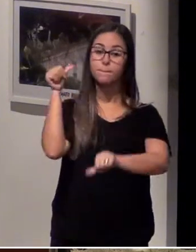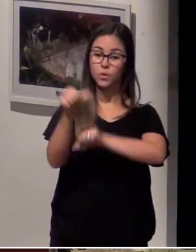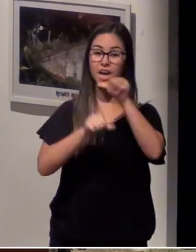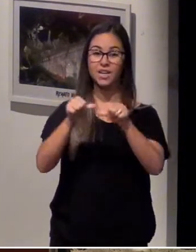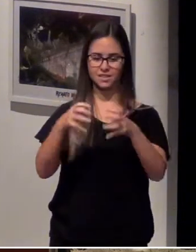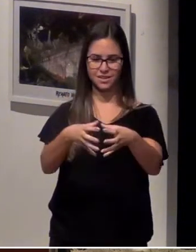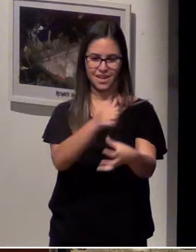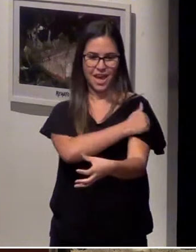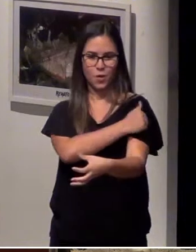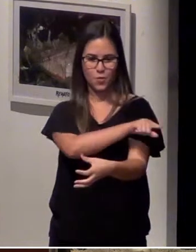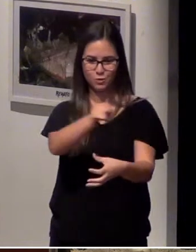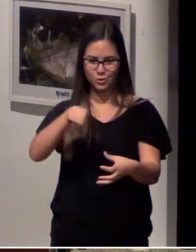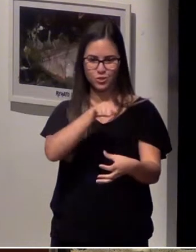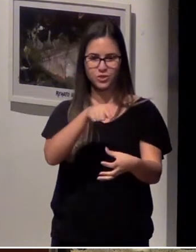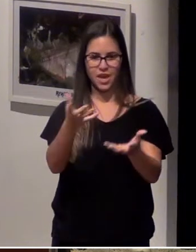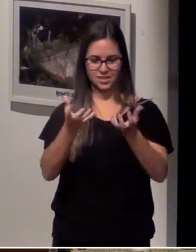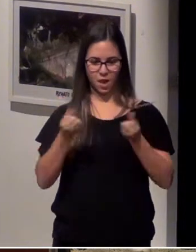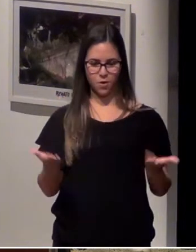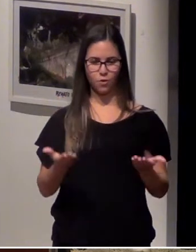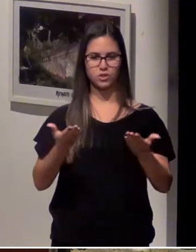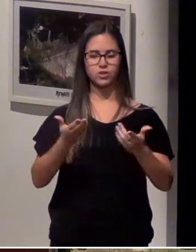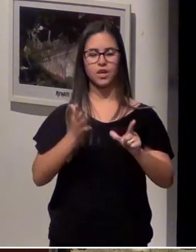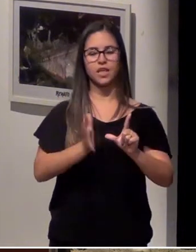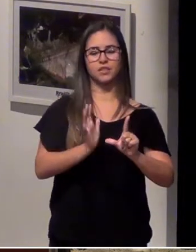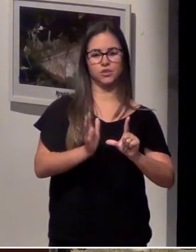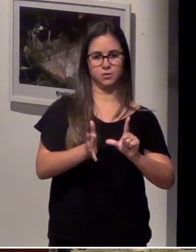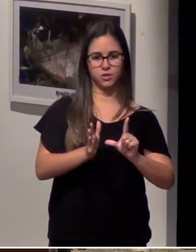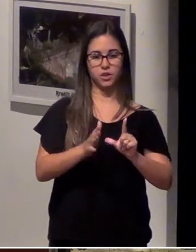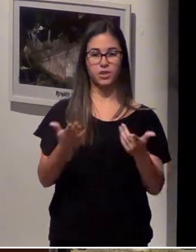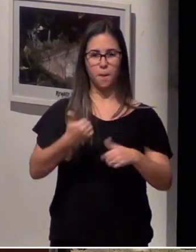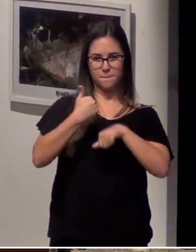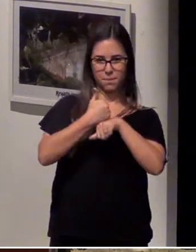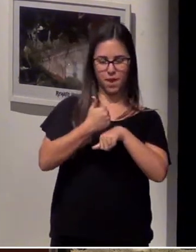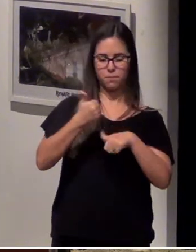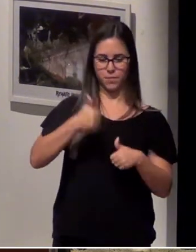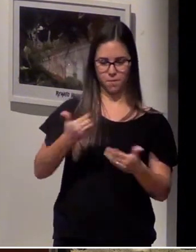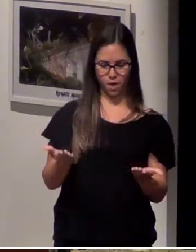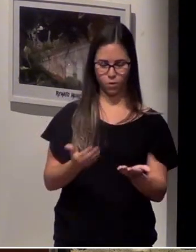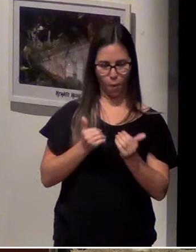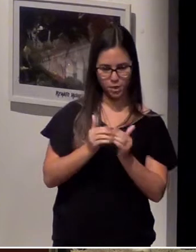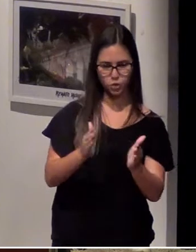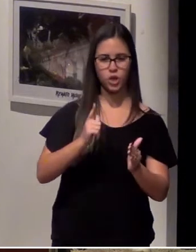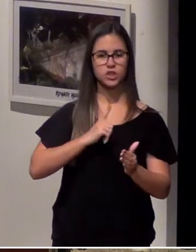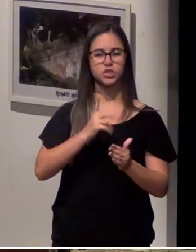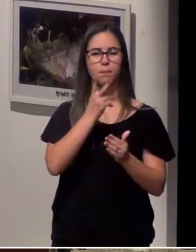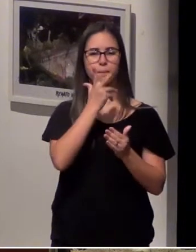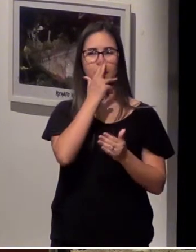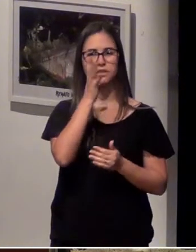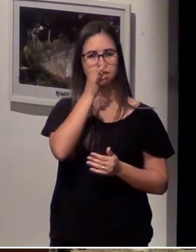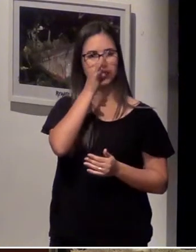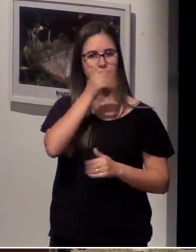mudança dos alunos que a gente tem recebido no Letras Libras. Então, no primeiro momento, eles tinham muita